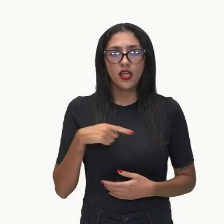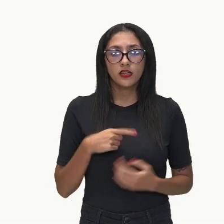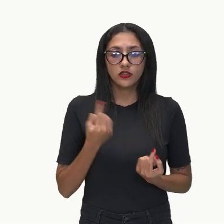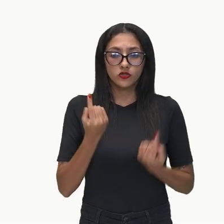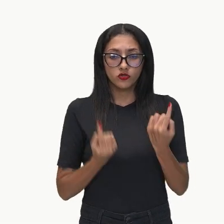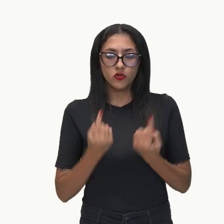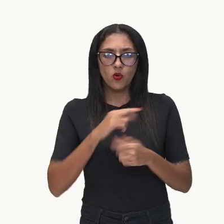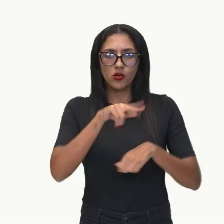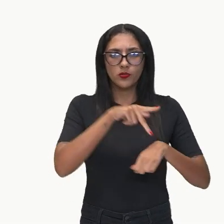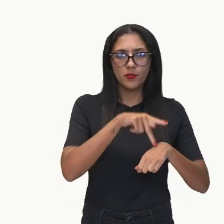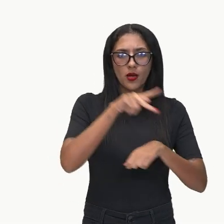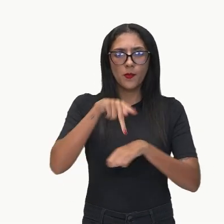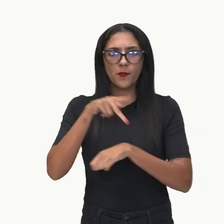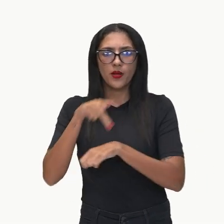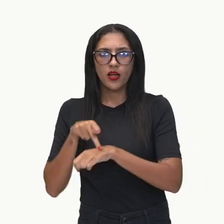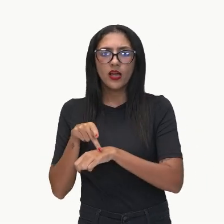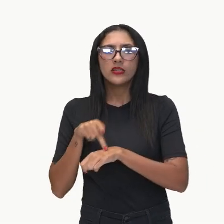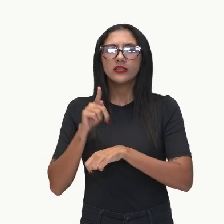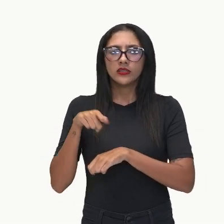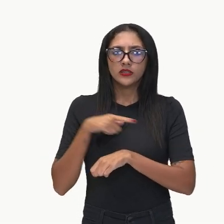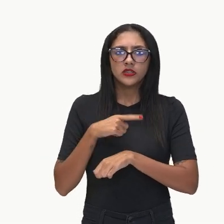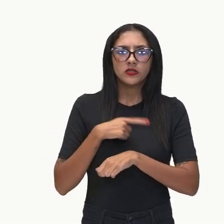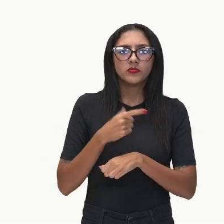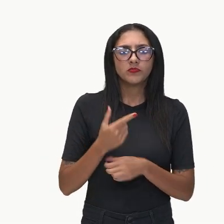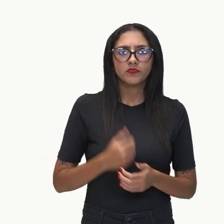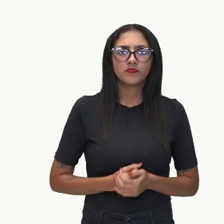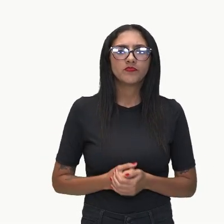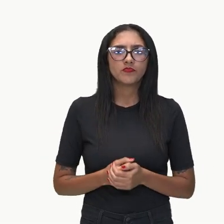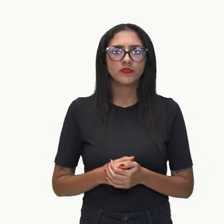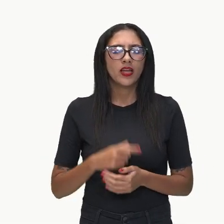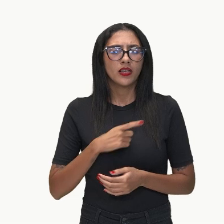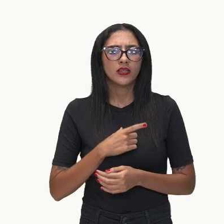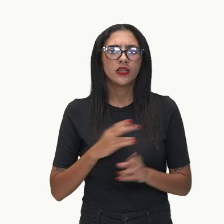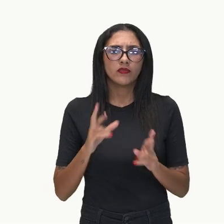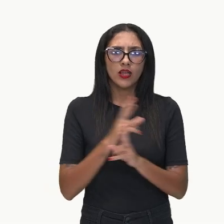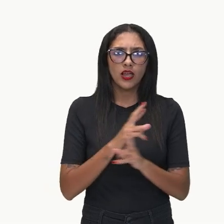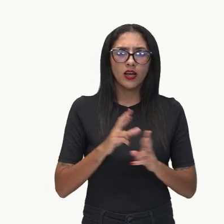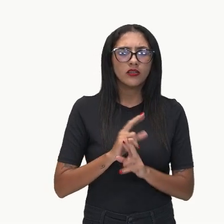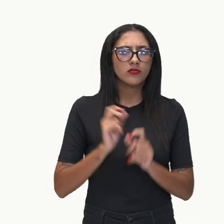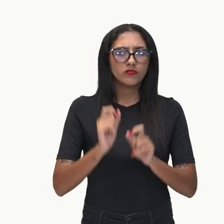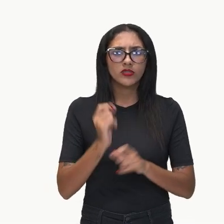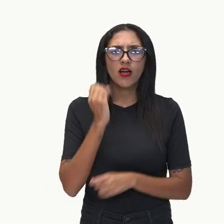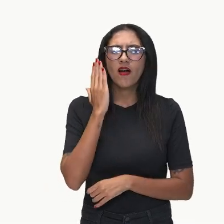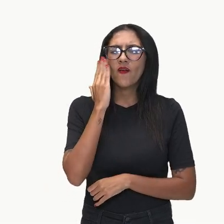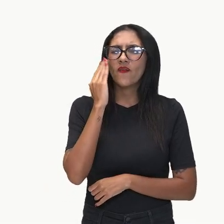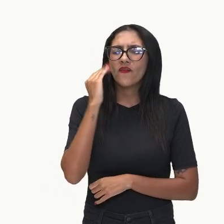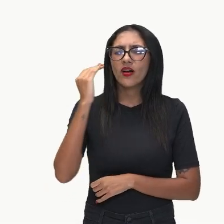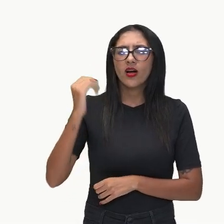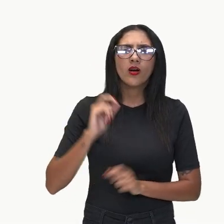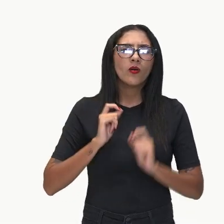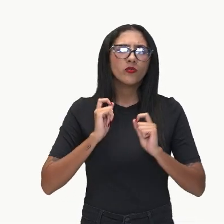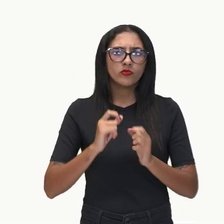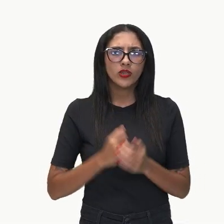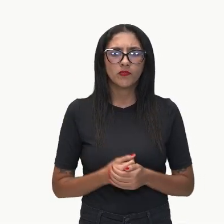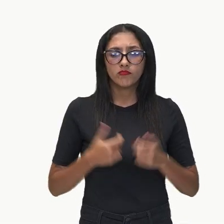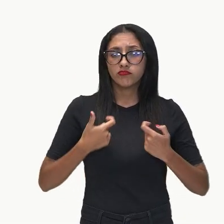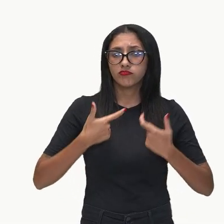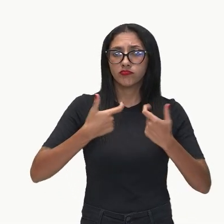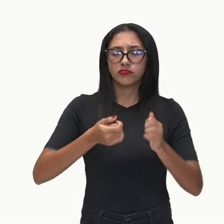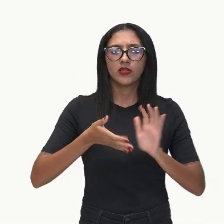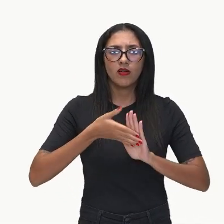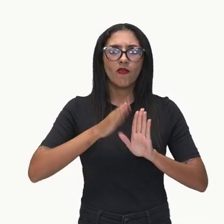duas potências mundiais foram protagonistas da famosa chamada